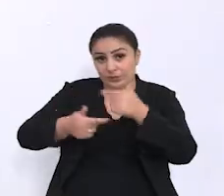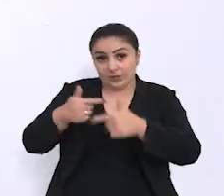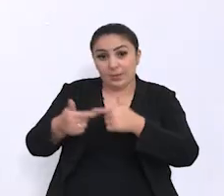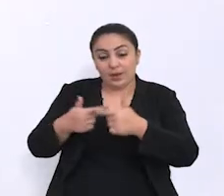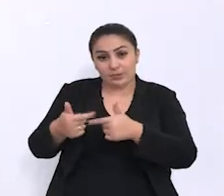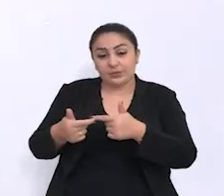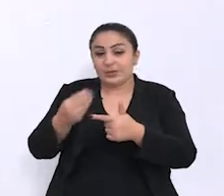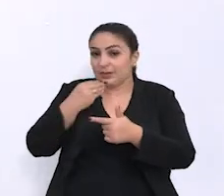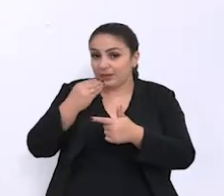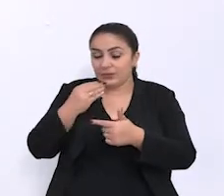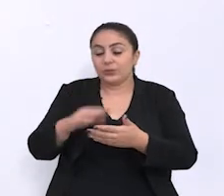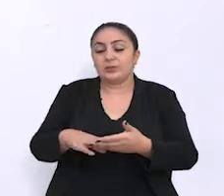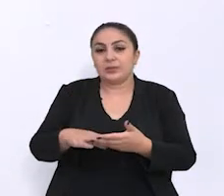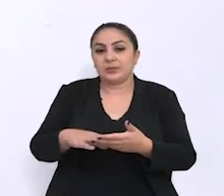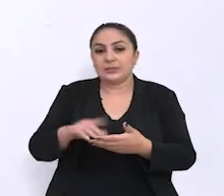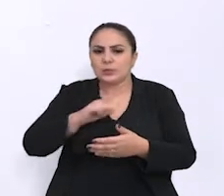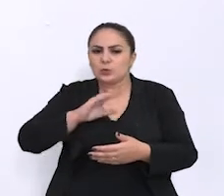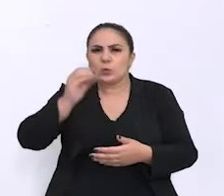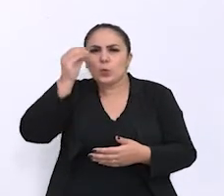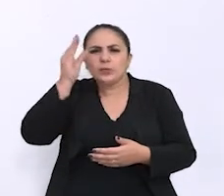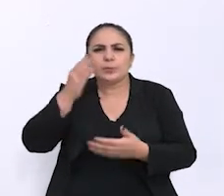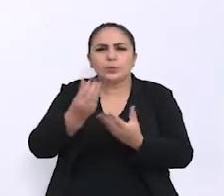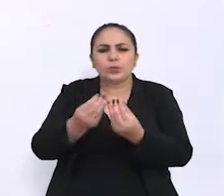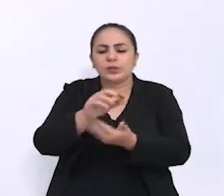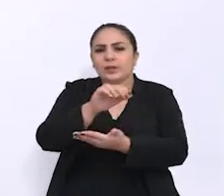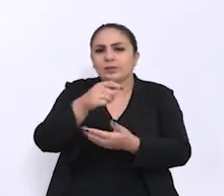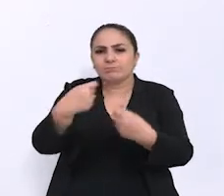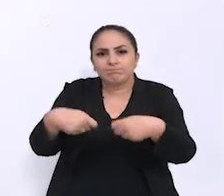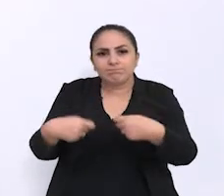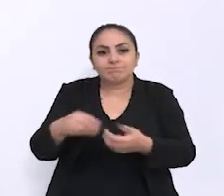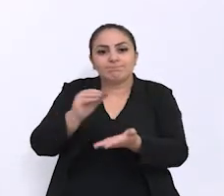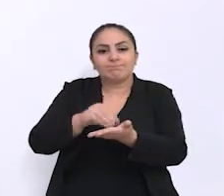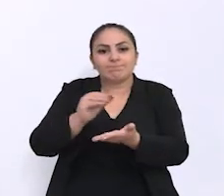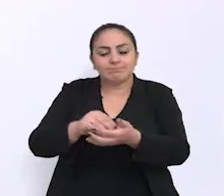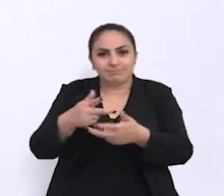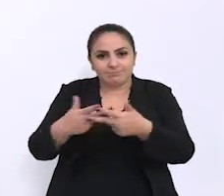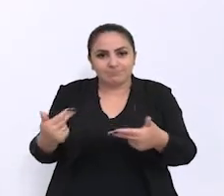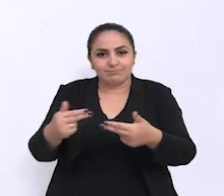bom trabalho, né? Tendo conhecimento de muitas necessidades